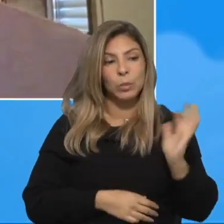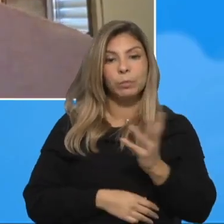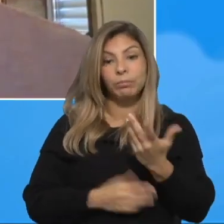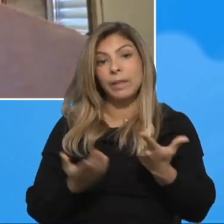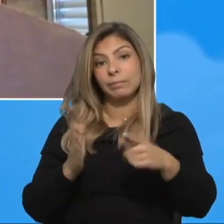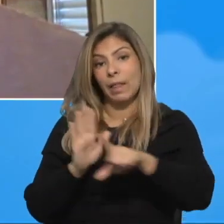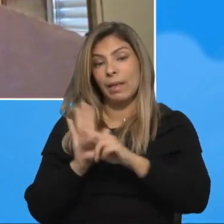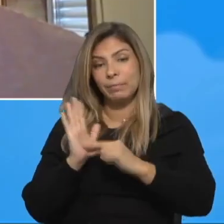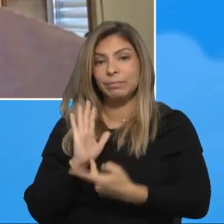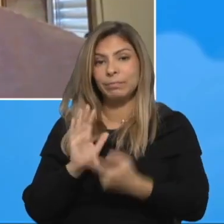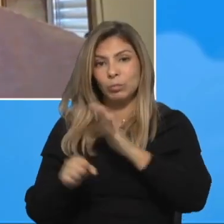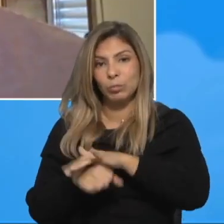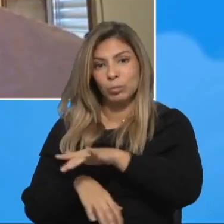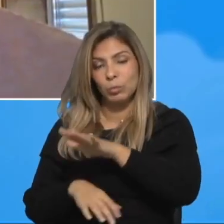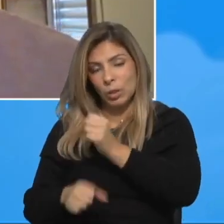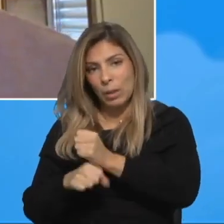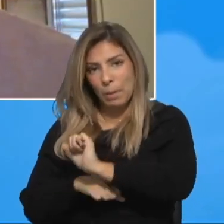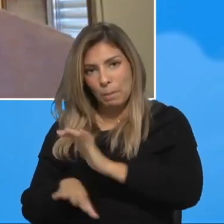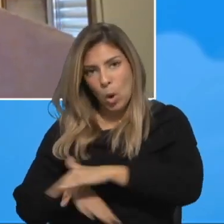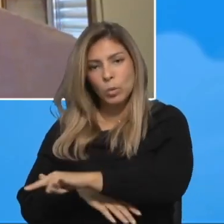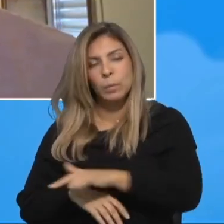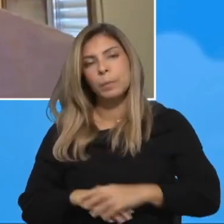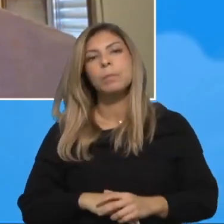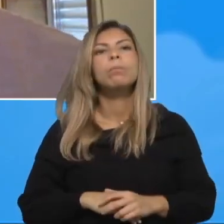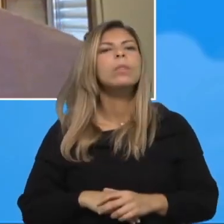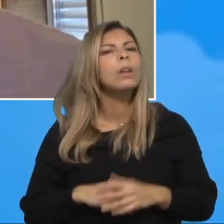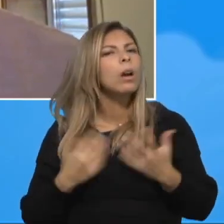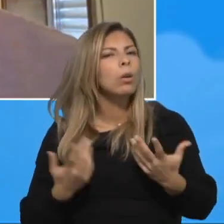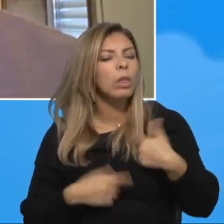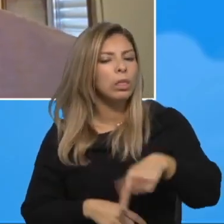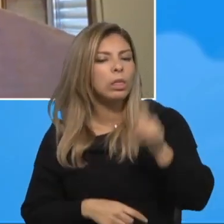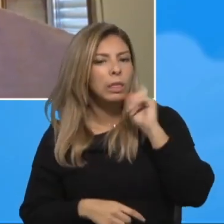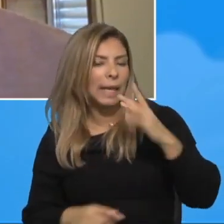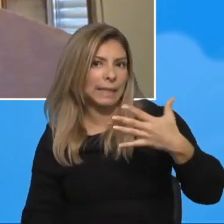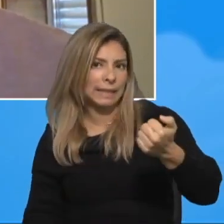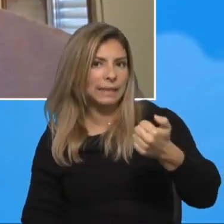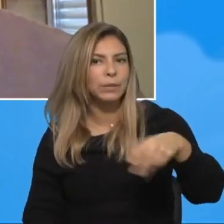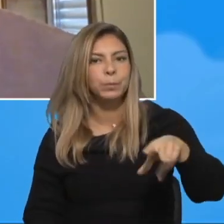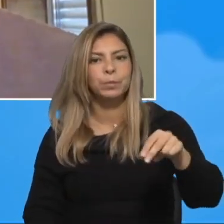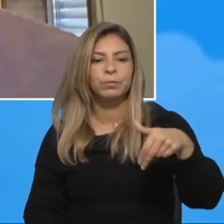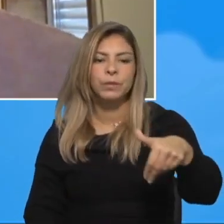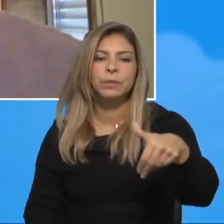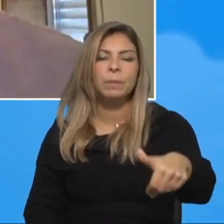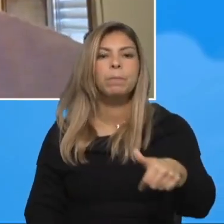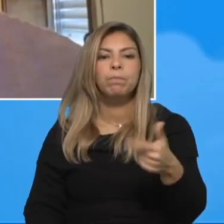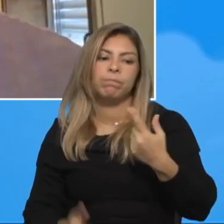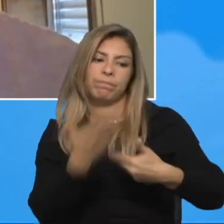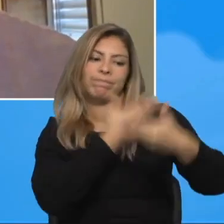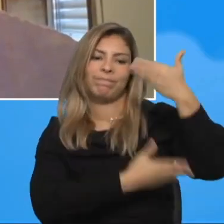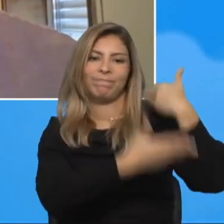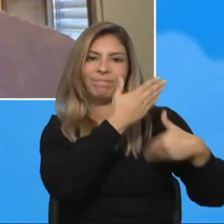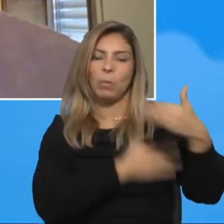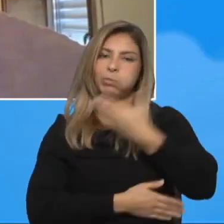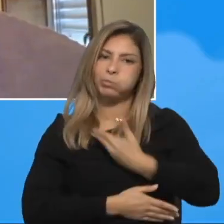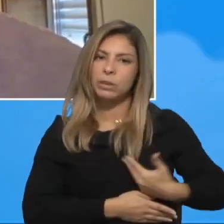laboral. Pedro Esteves, convidava-o agora a olhar para aquilo que vai acontecer no dia 15, concretamente a recordar o passado e refletir